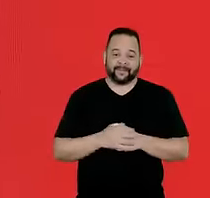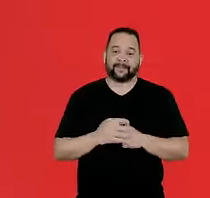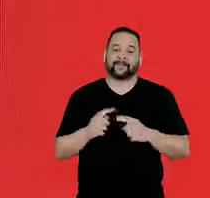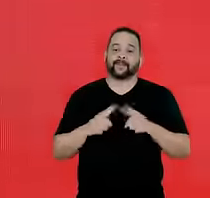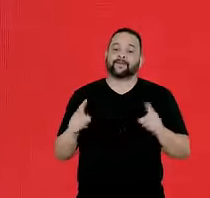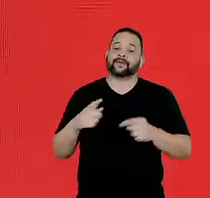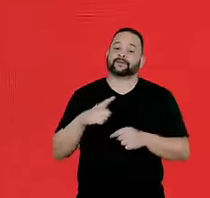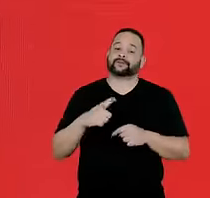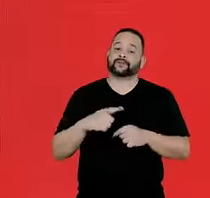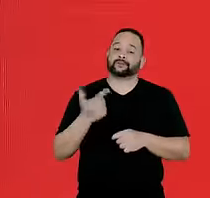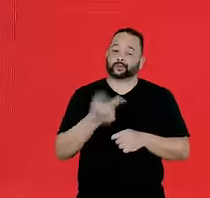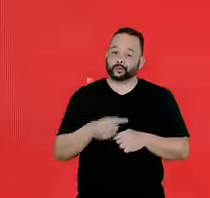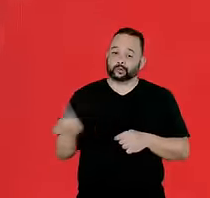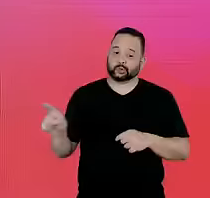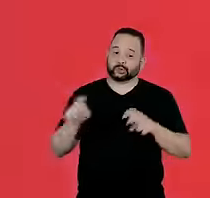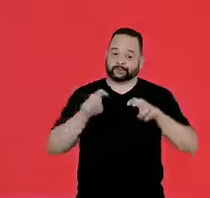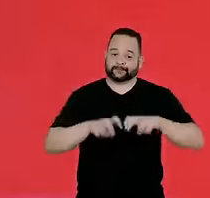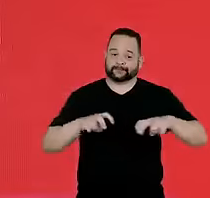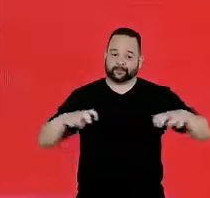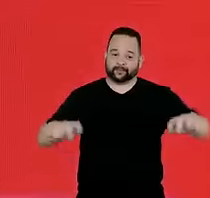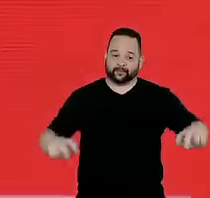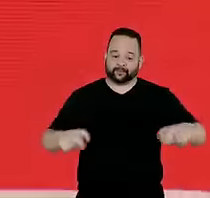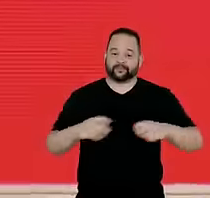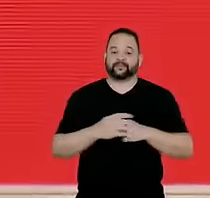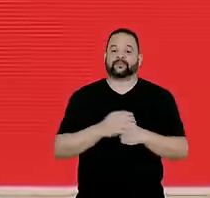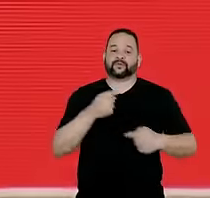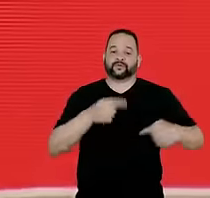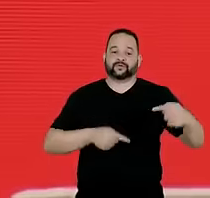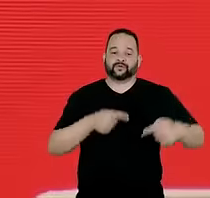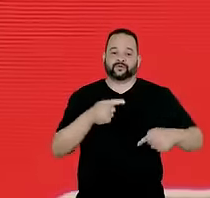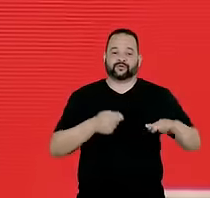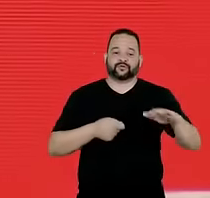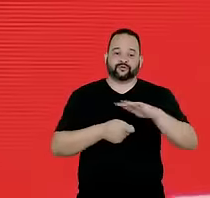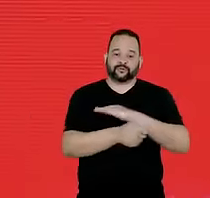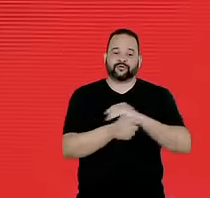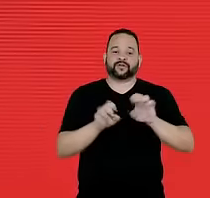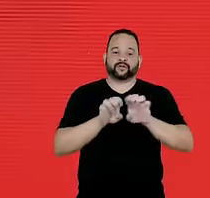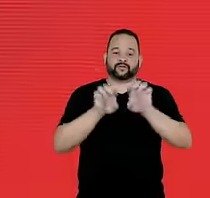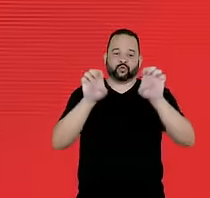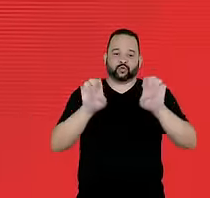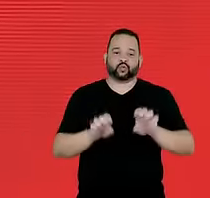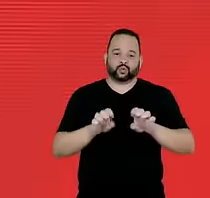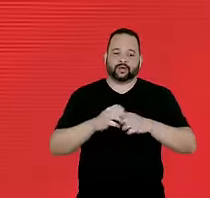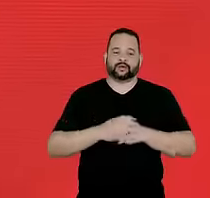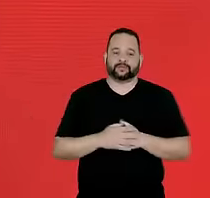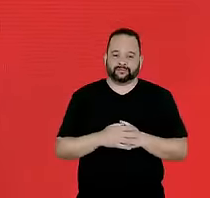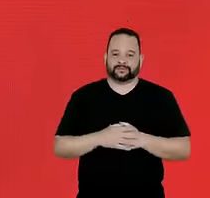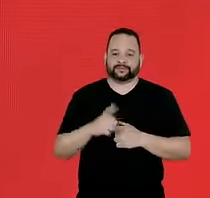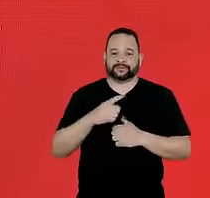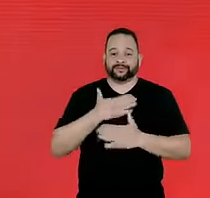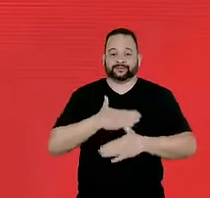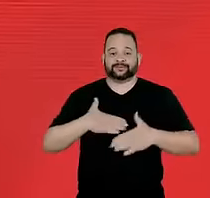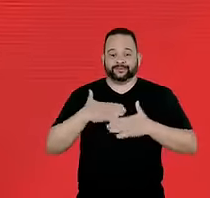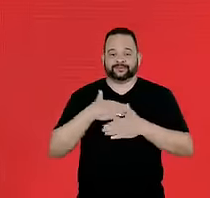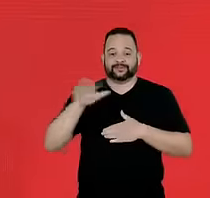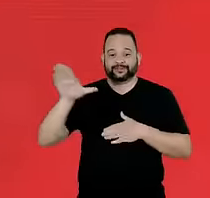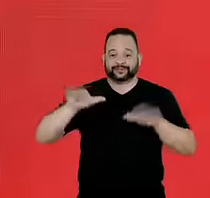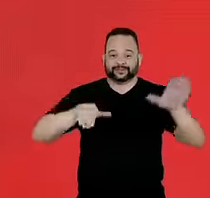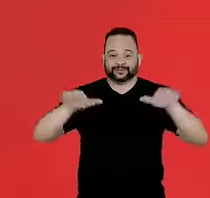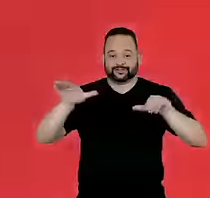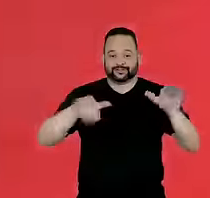painel que vai falar sobre investimentos estruturados então tenho o prazer de chamar aqui ao palco André